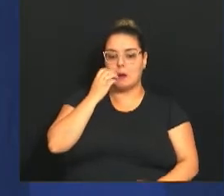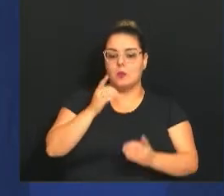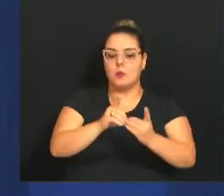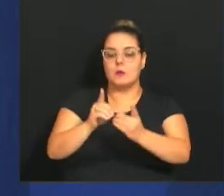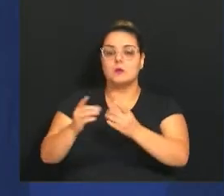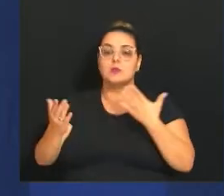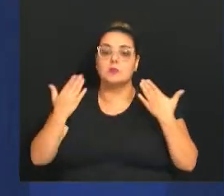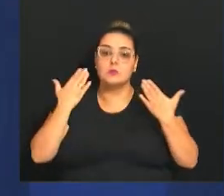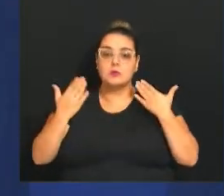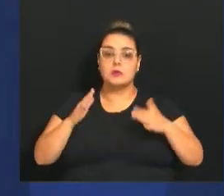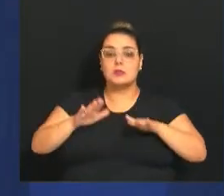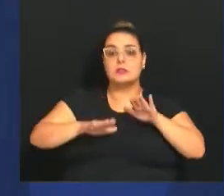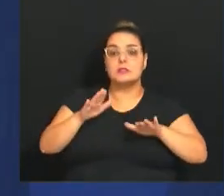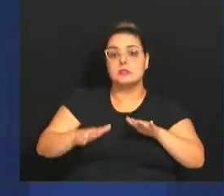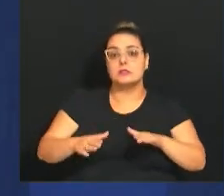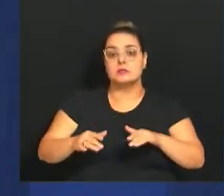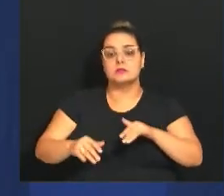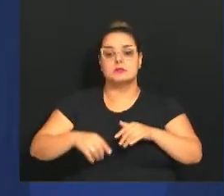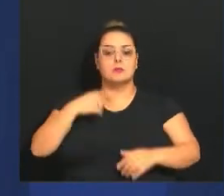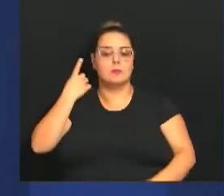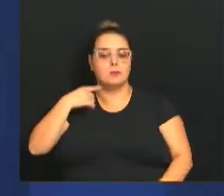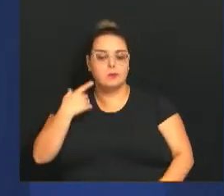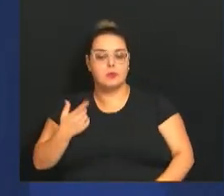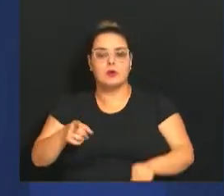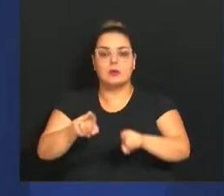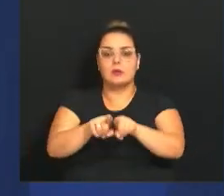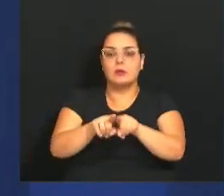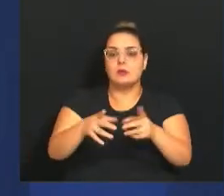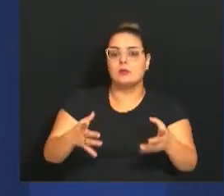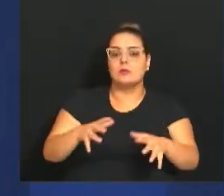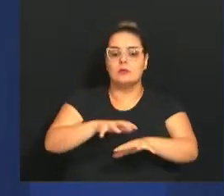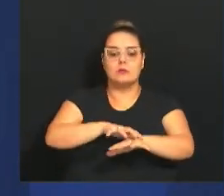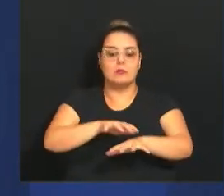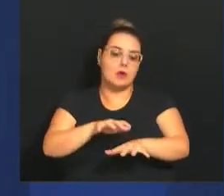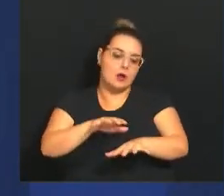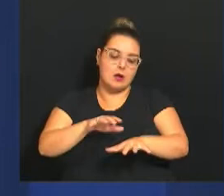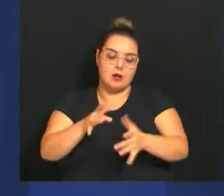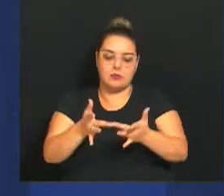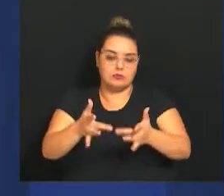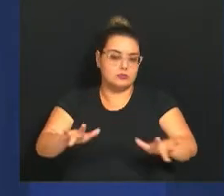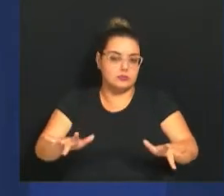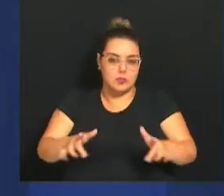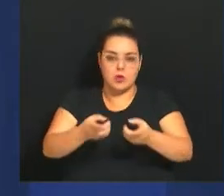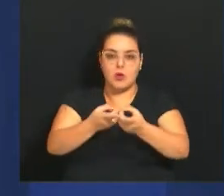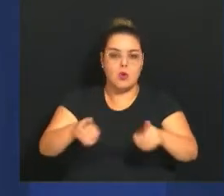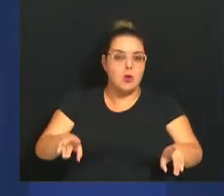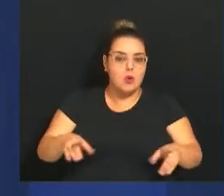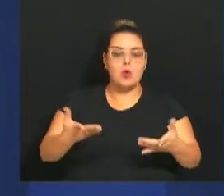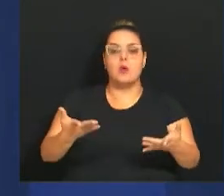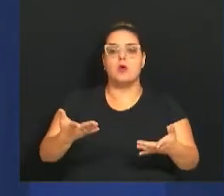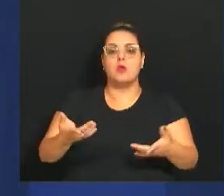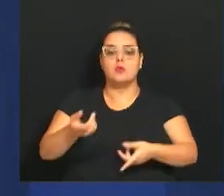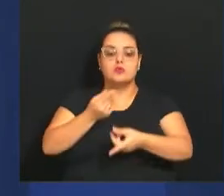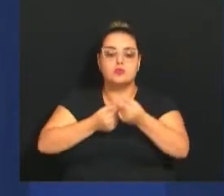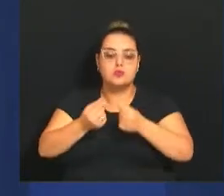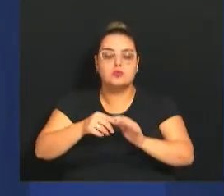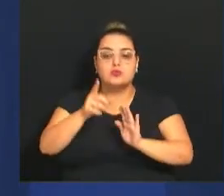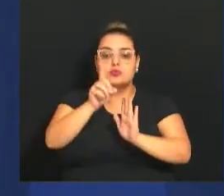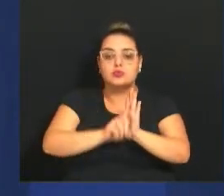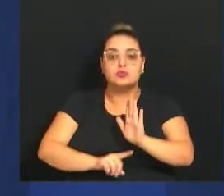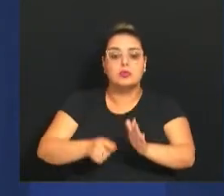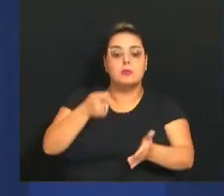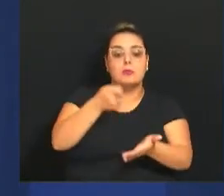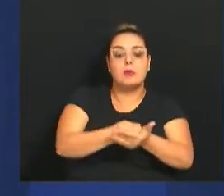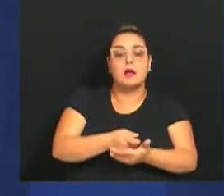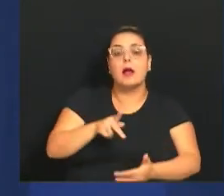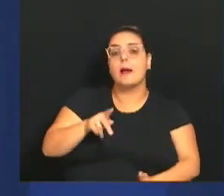com questão de advogados também, buscando uma separação, buscando os direitos com relação à pensão, a gente consiga